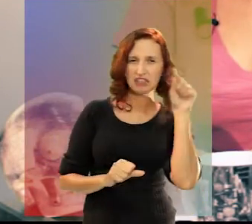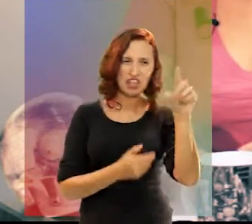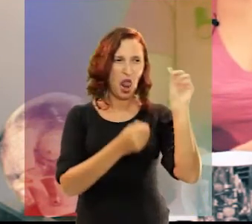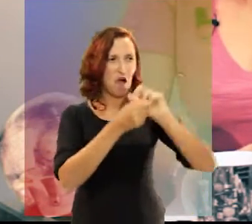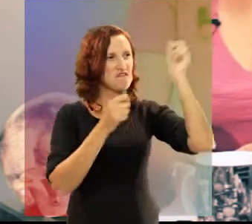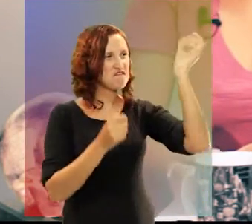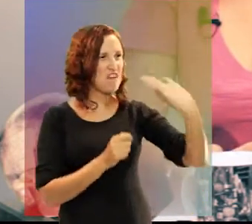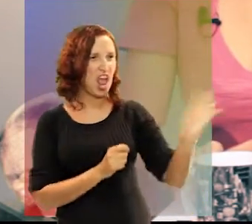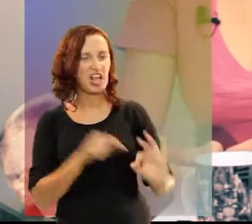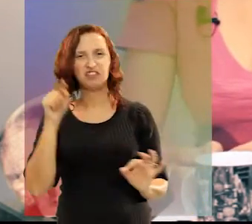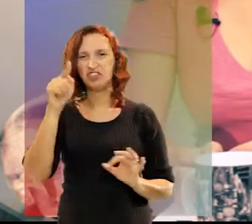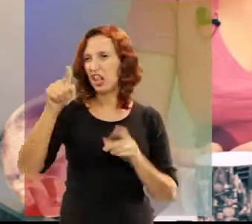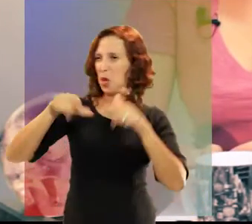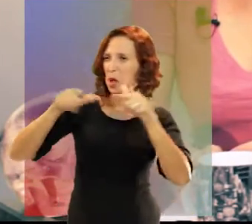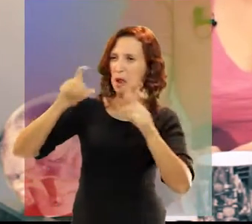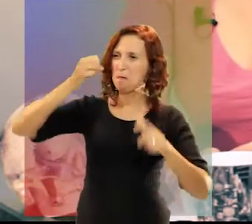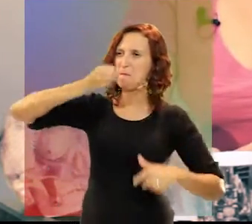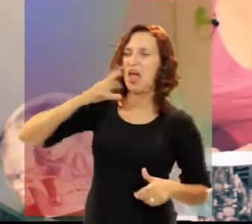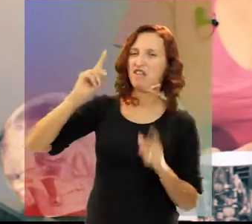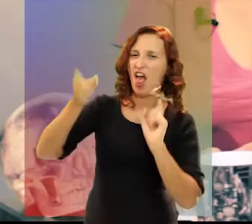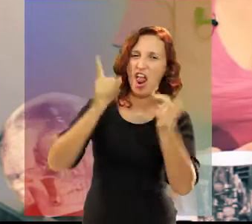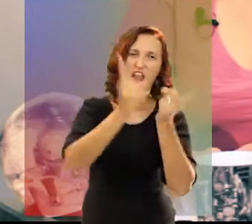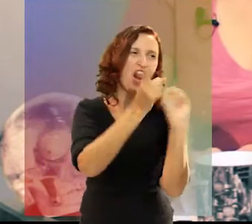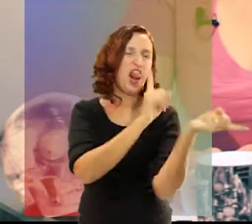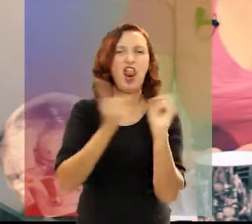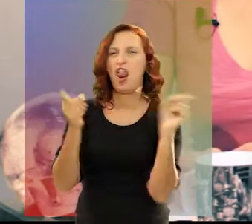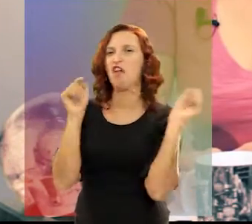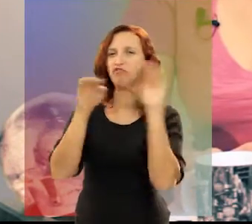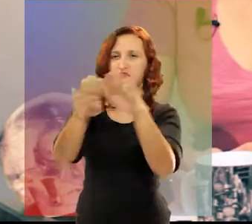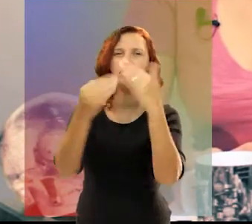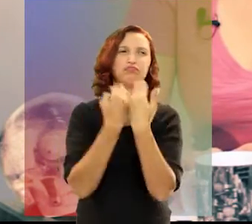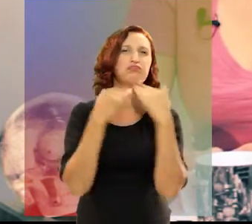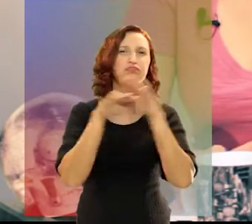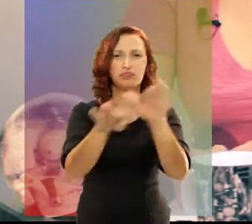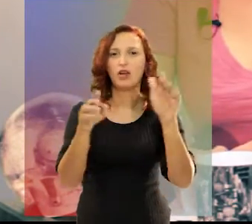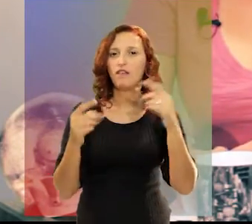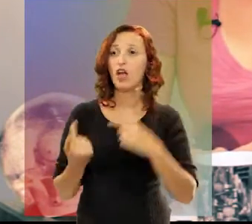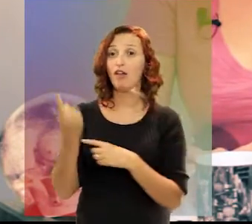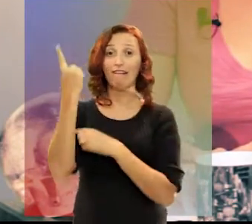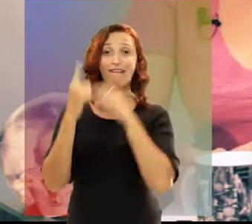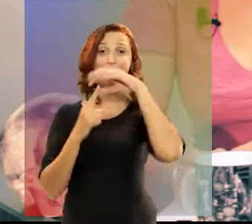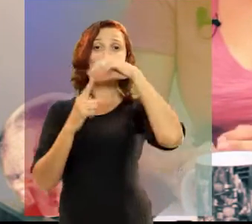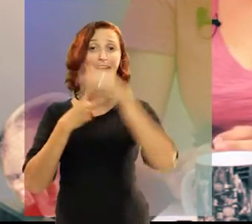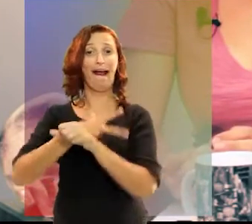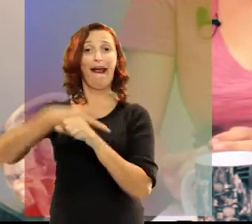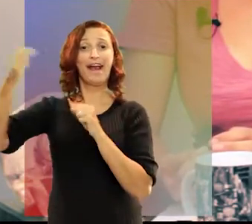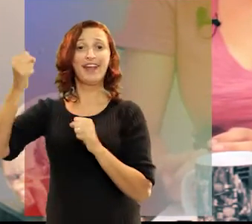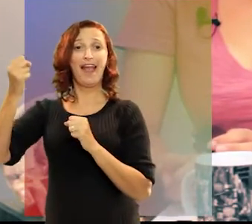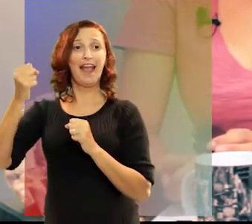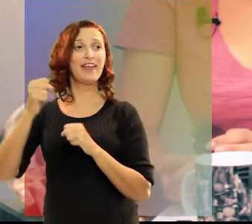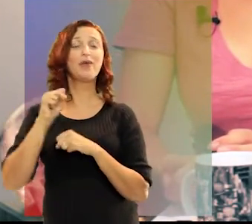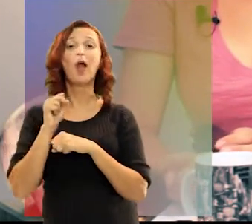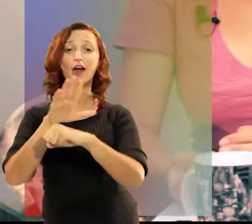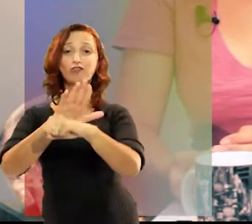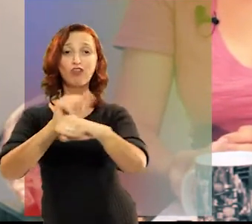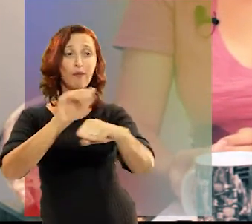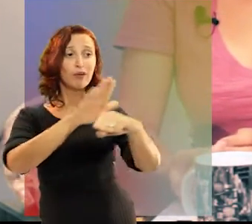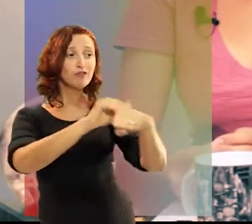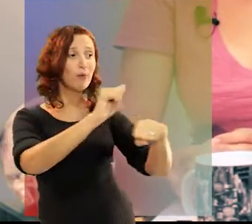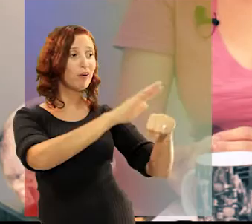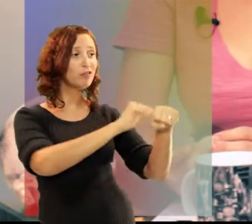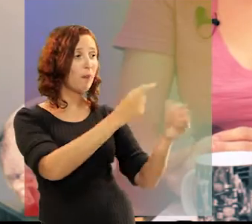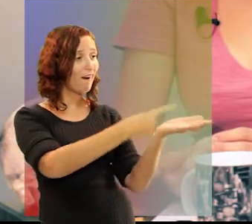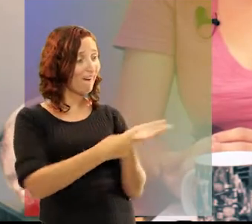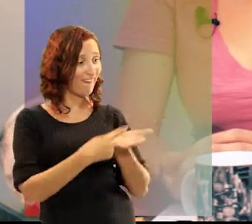não fez isso, você é um incompetente, você que é um incompetente, você não fez, não sei, não. Mas depois que um deles ganha, um dos primeiros movimentos que